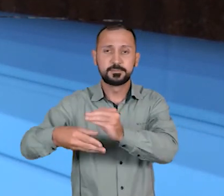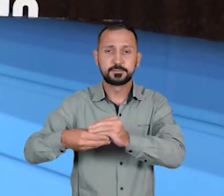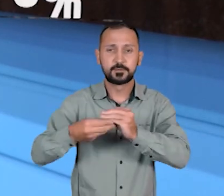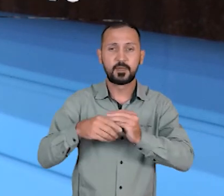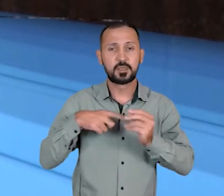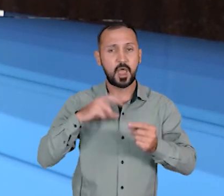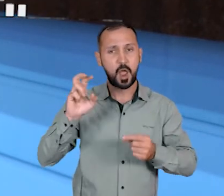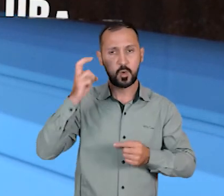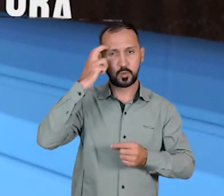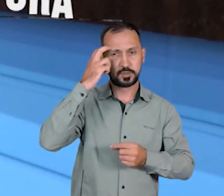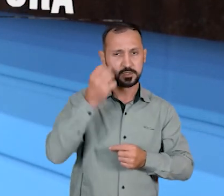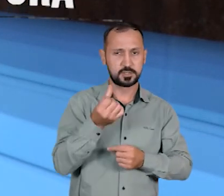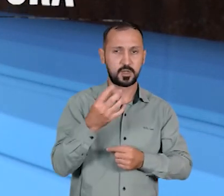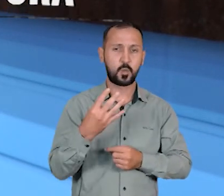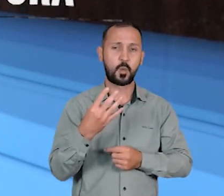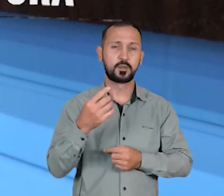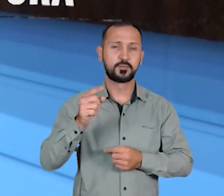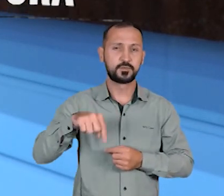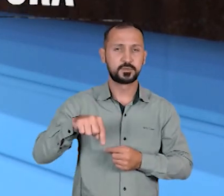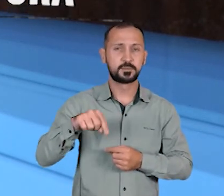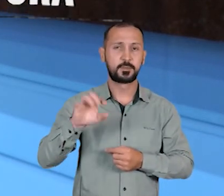receita estão a área da cultura, com